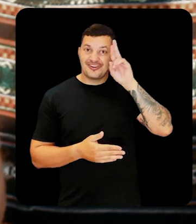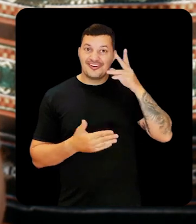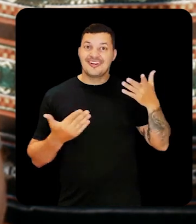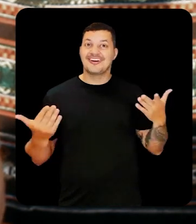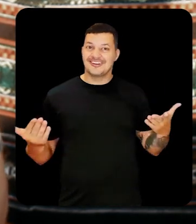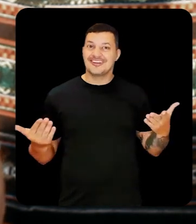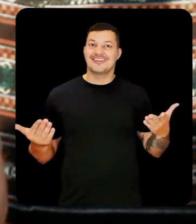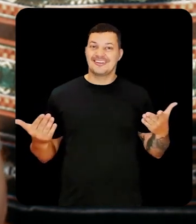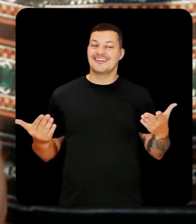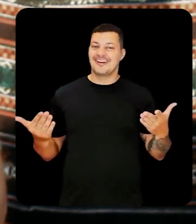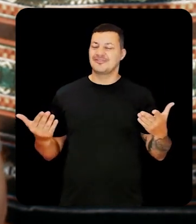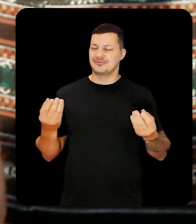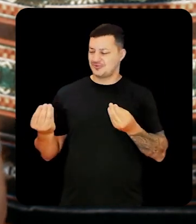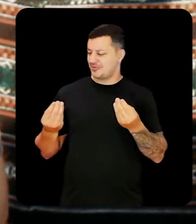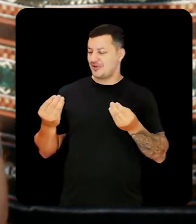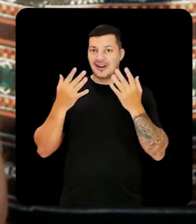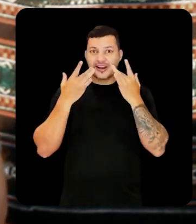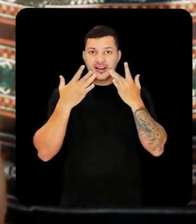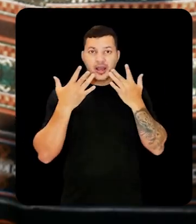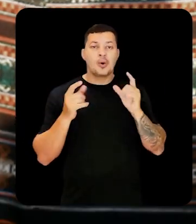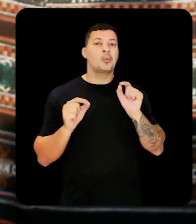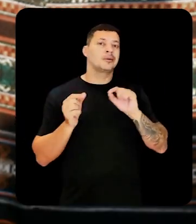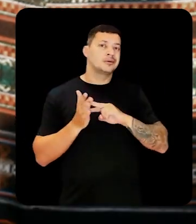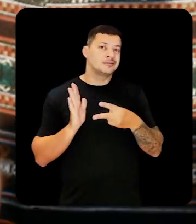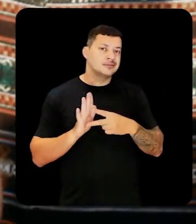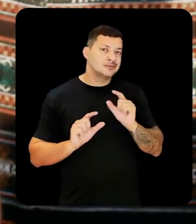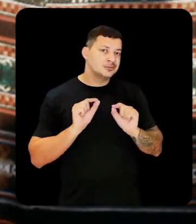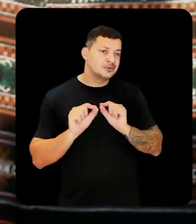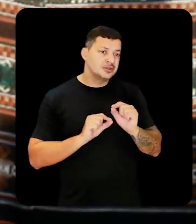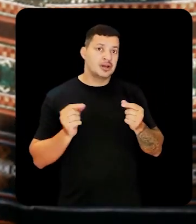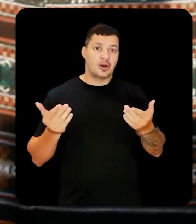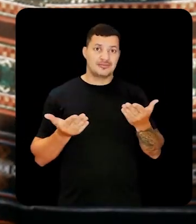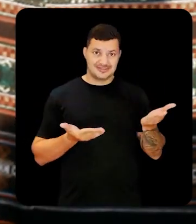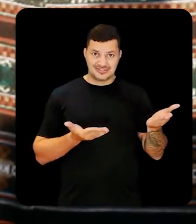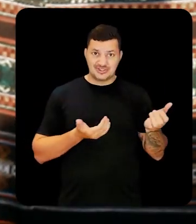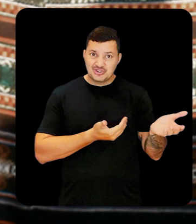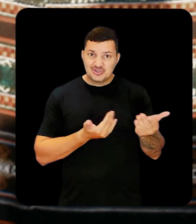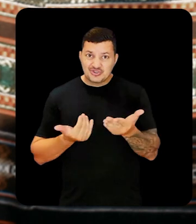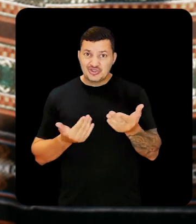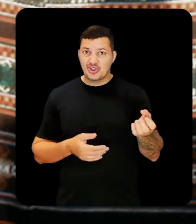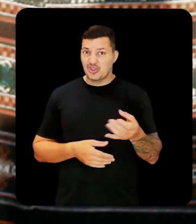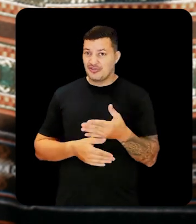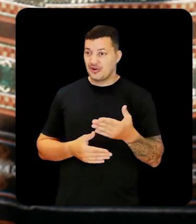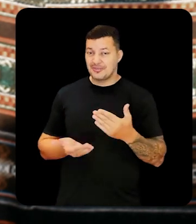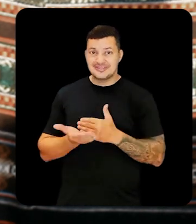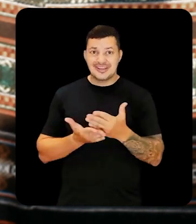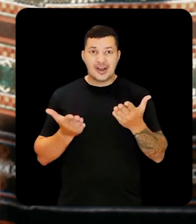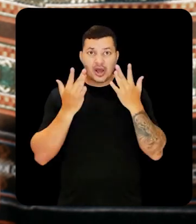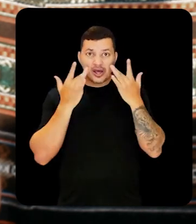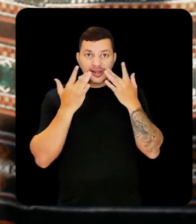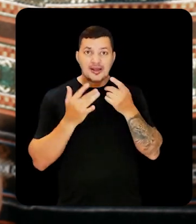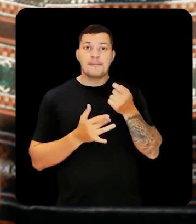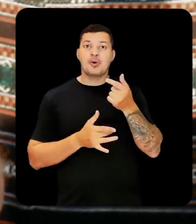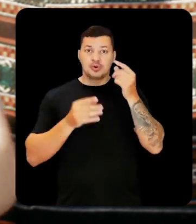história do processo teatral. O que não significa que a galera nova que está chegando não tenha muita